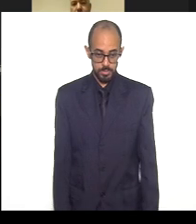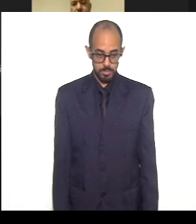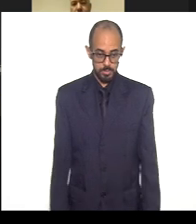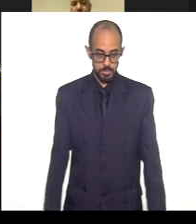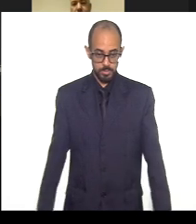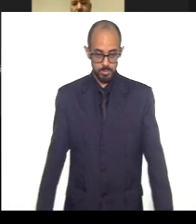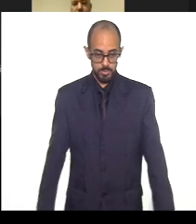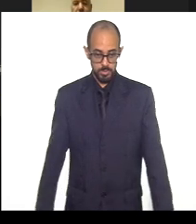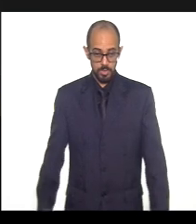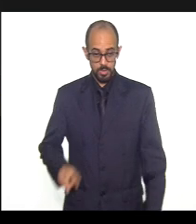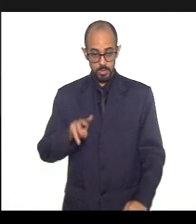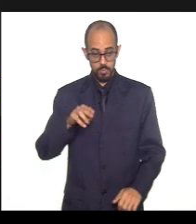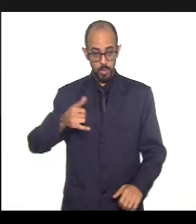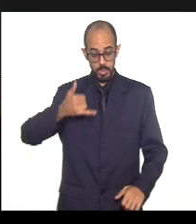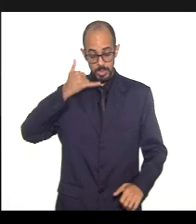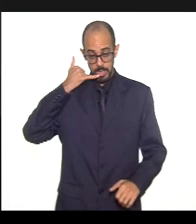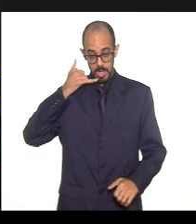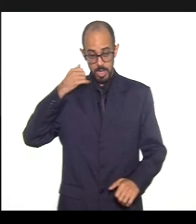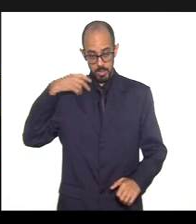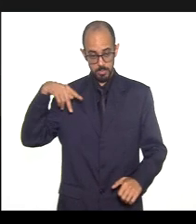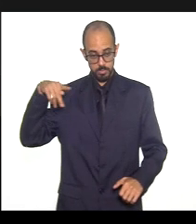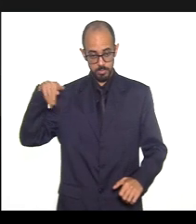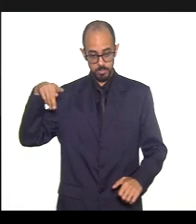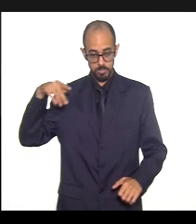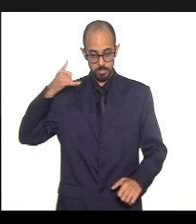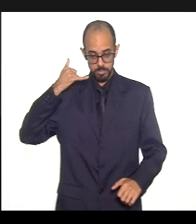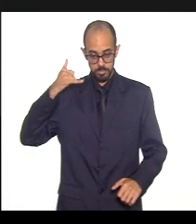Deixa eu ligar para ele enquanto isso.